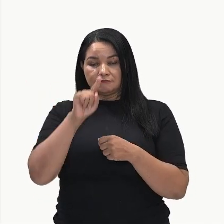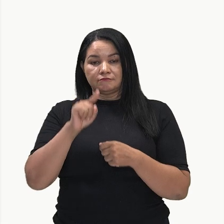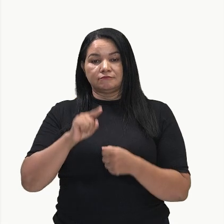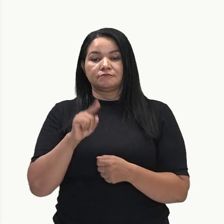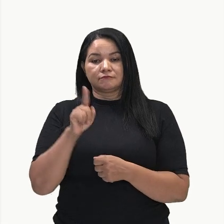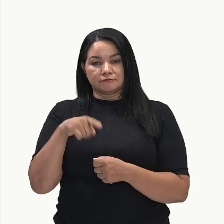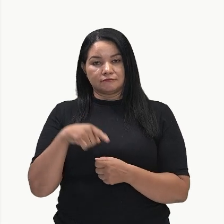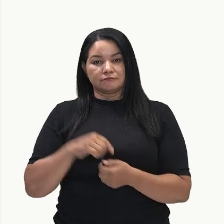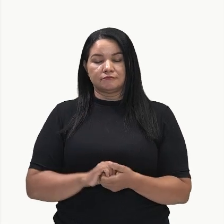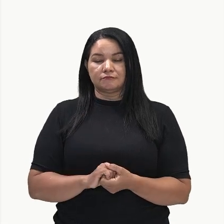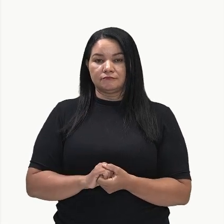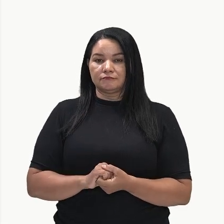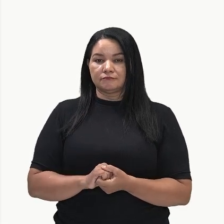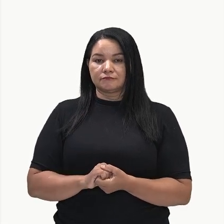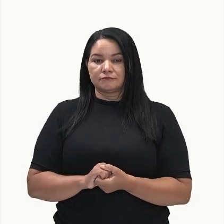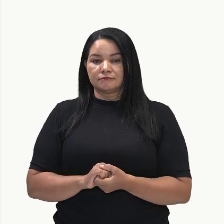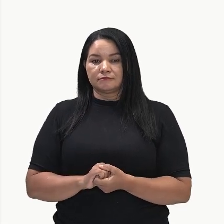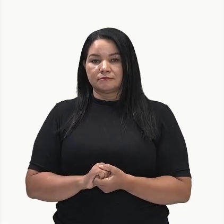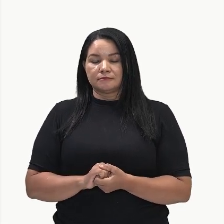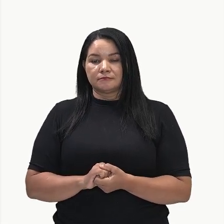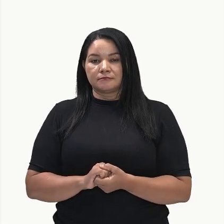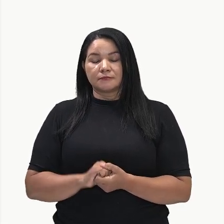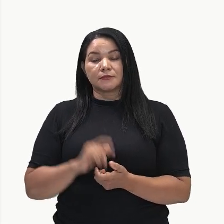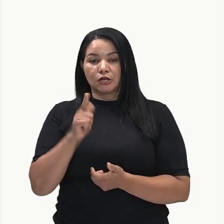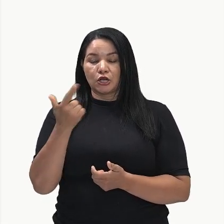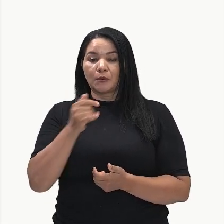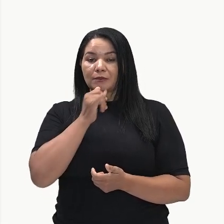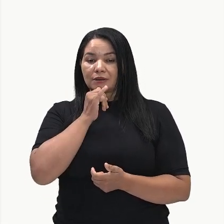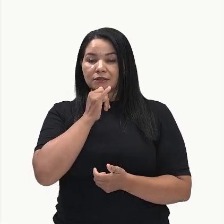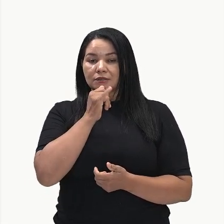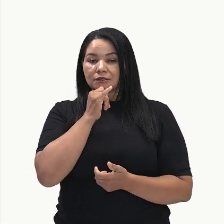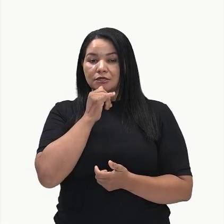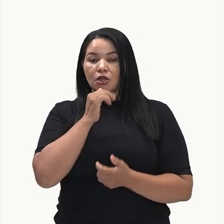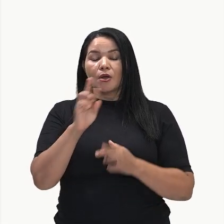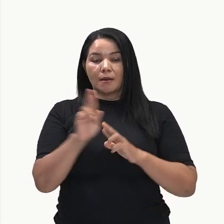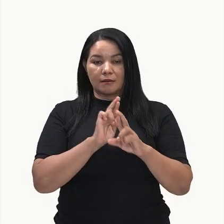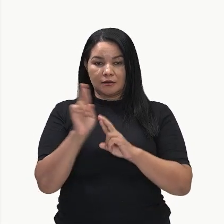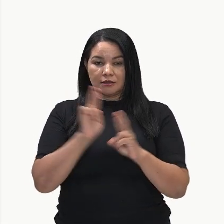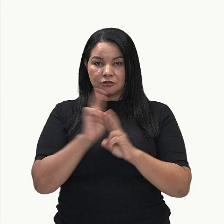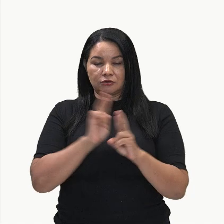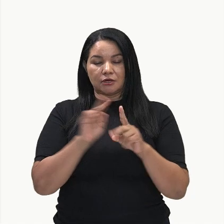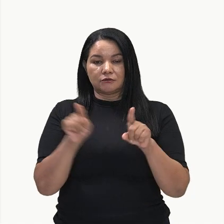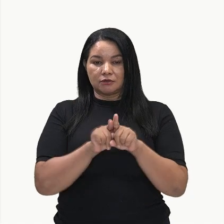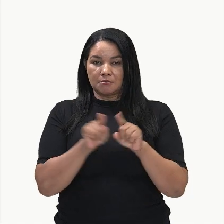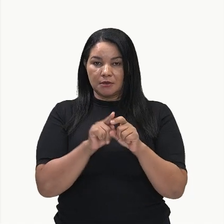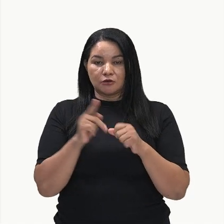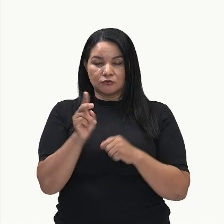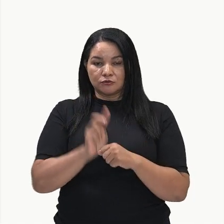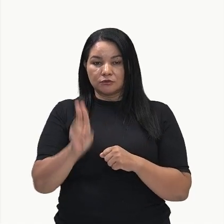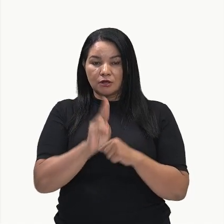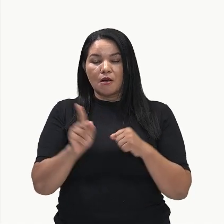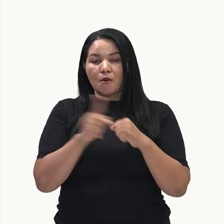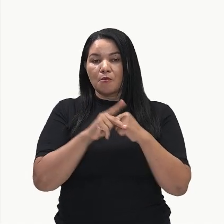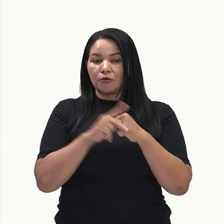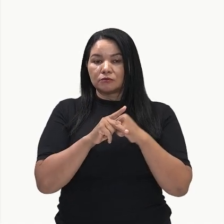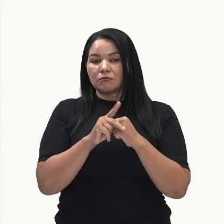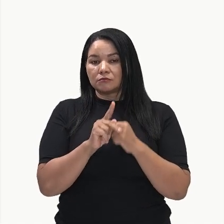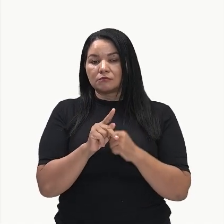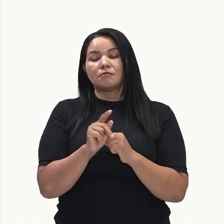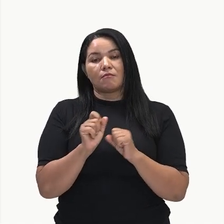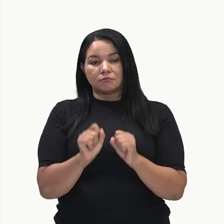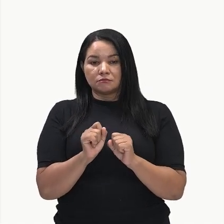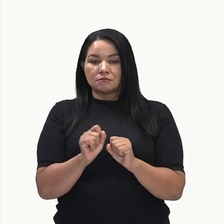e, ok? Podemos ver alguns exemplos relacionados a esse pronome interrogativo, professor?